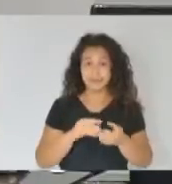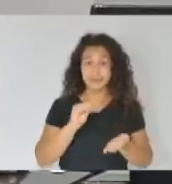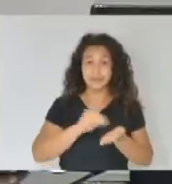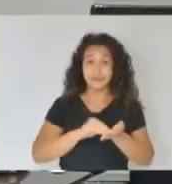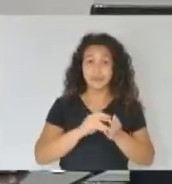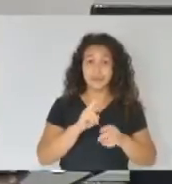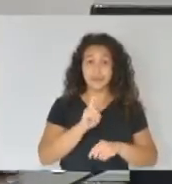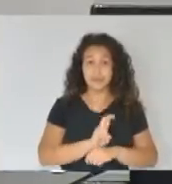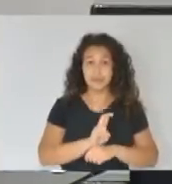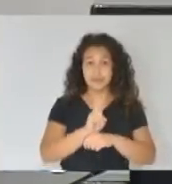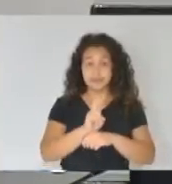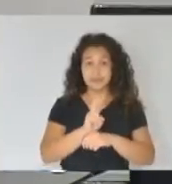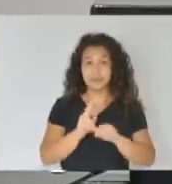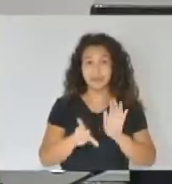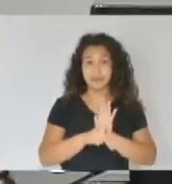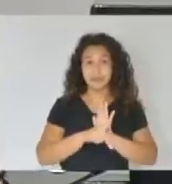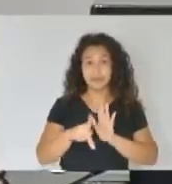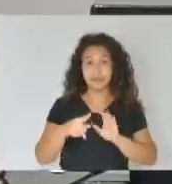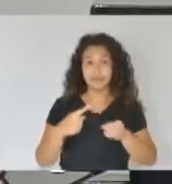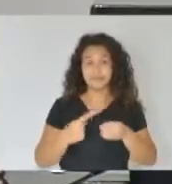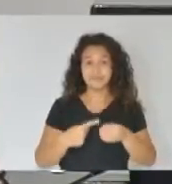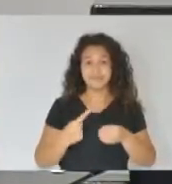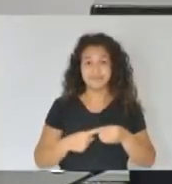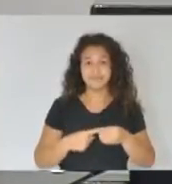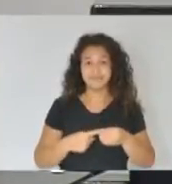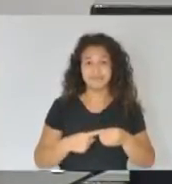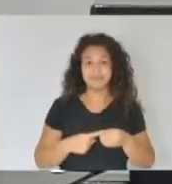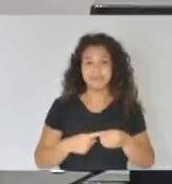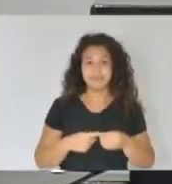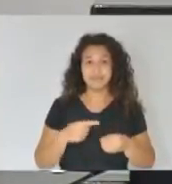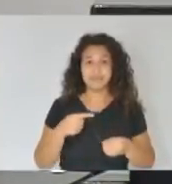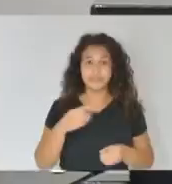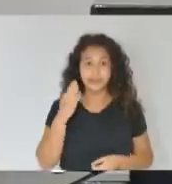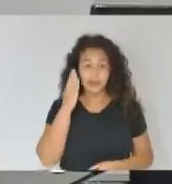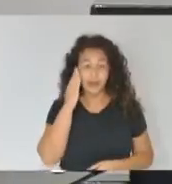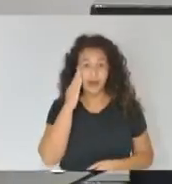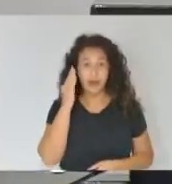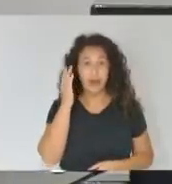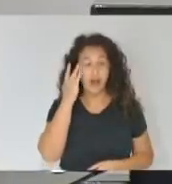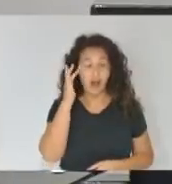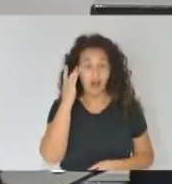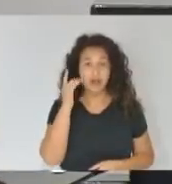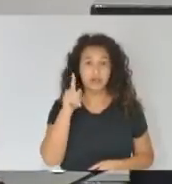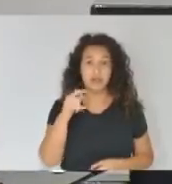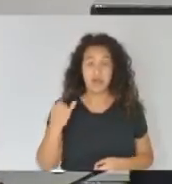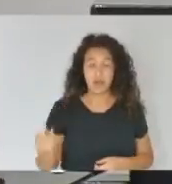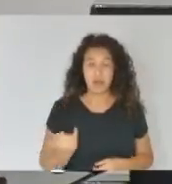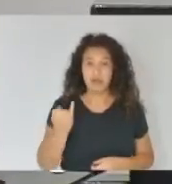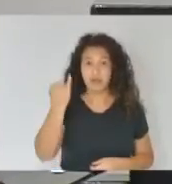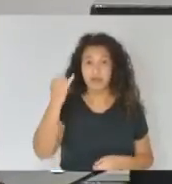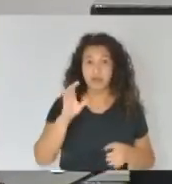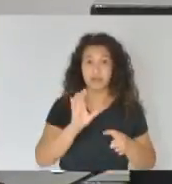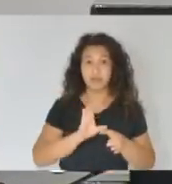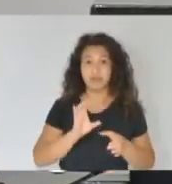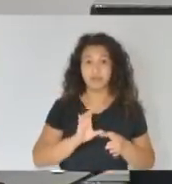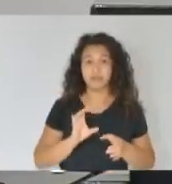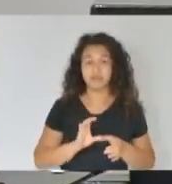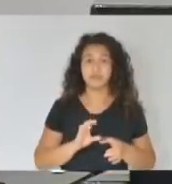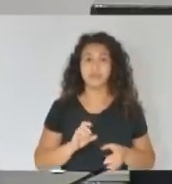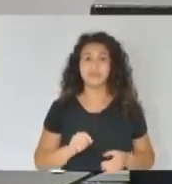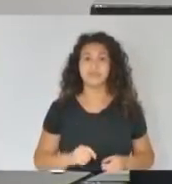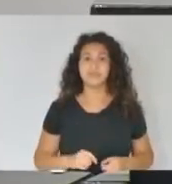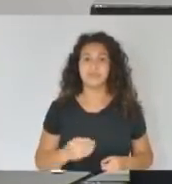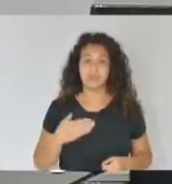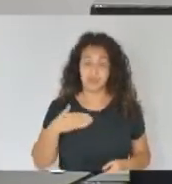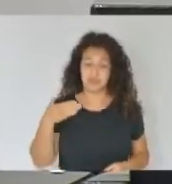desta região. Por considerar importante esta região para o nosso Estado, é que eu venho